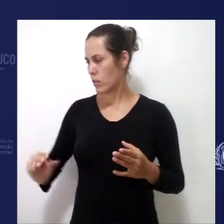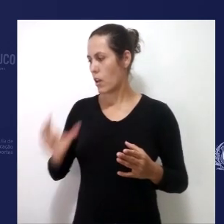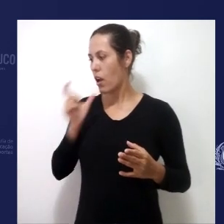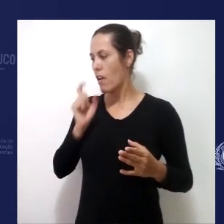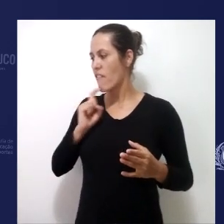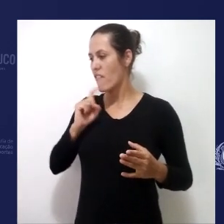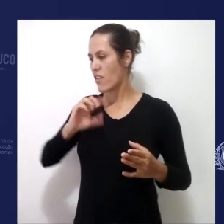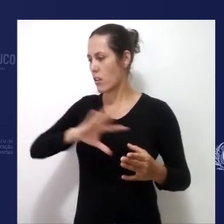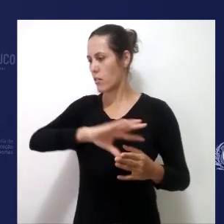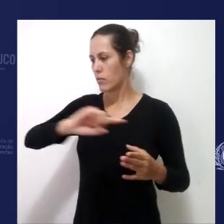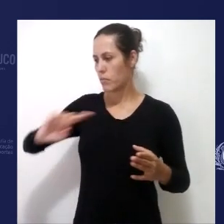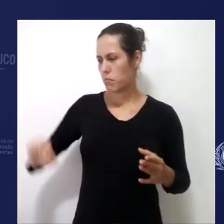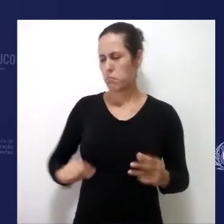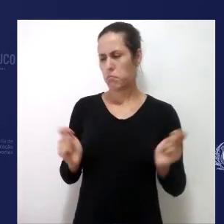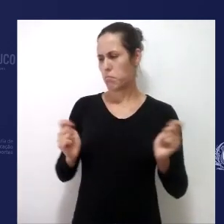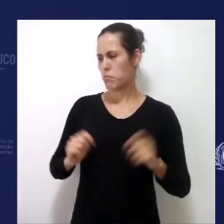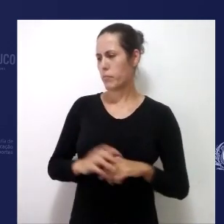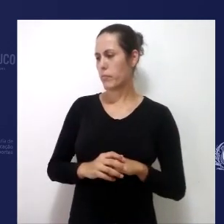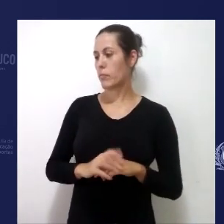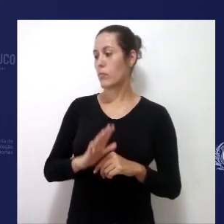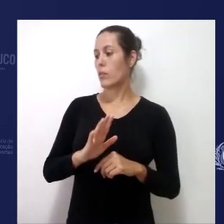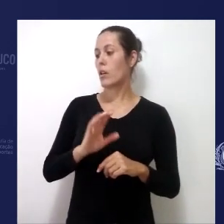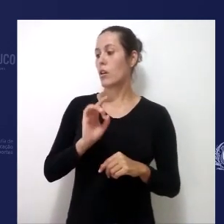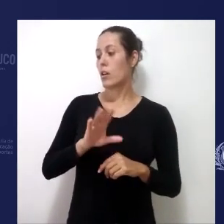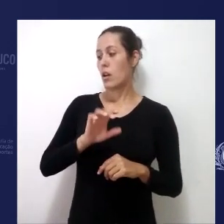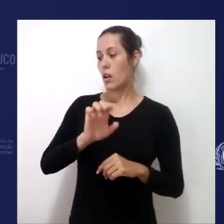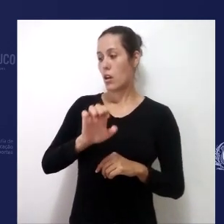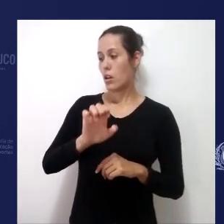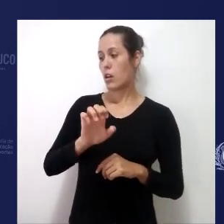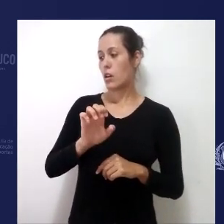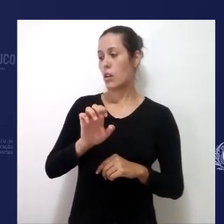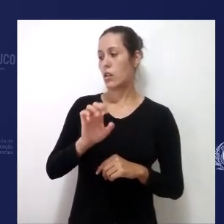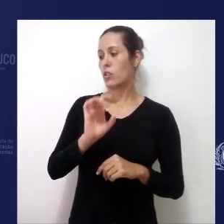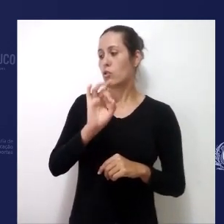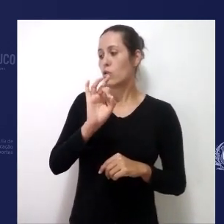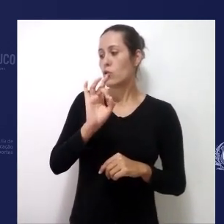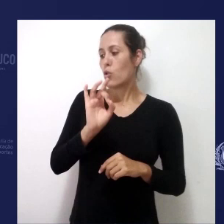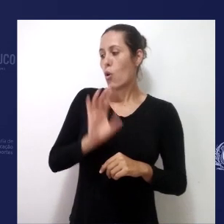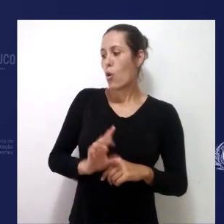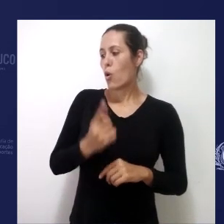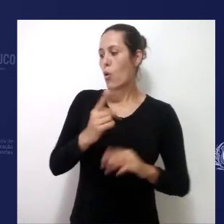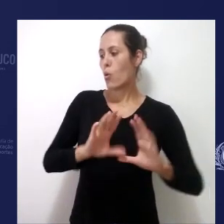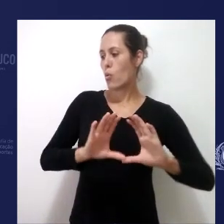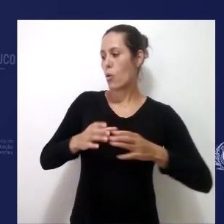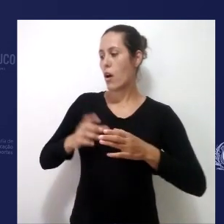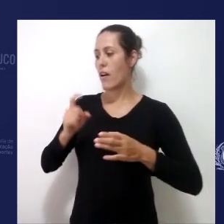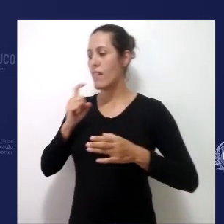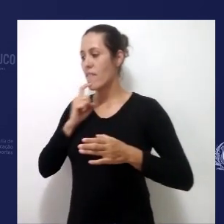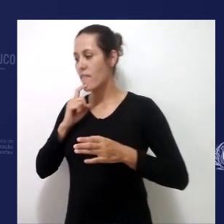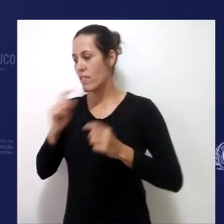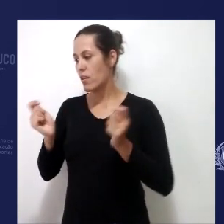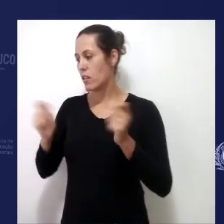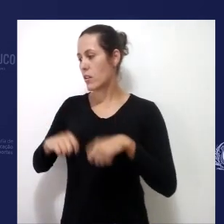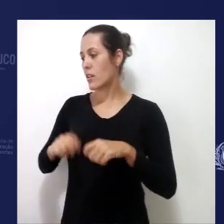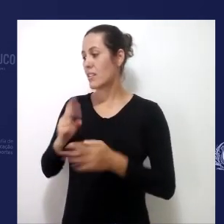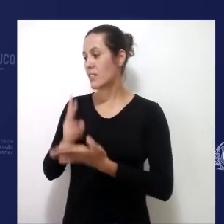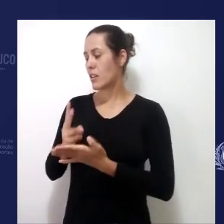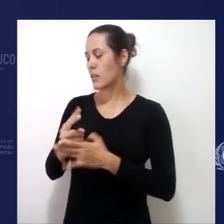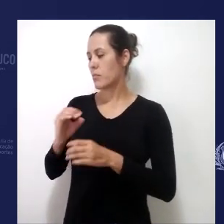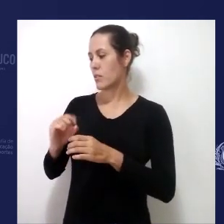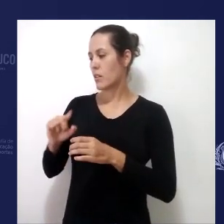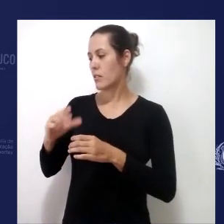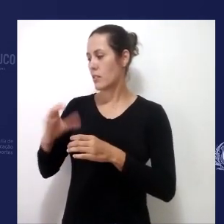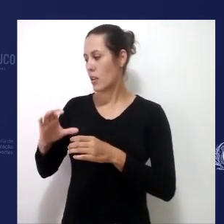fria. Alternativa E, somente com uma fonte fria mantida a 0 graus Celsius